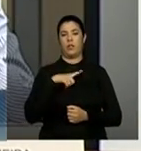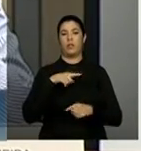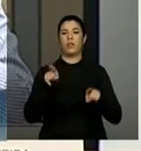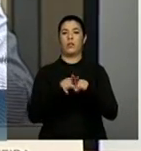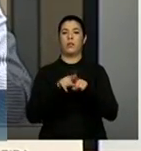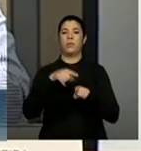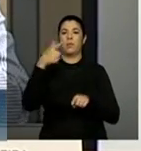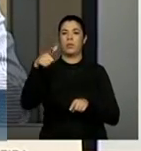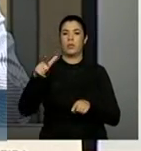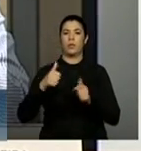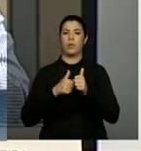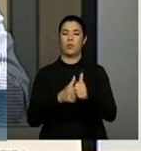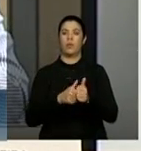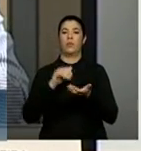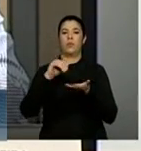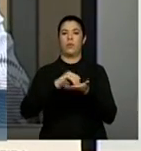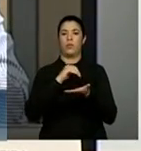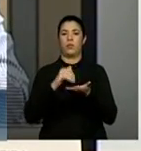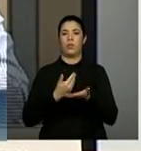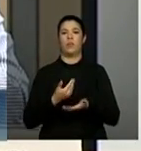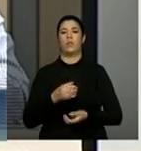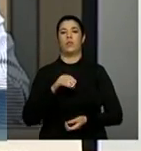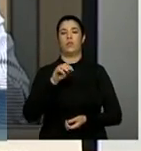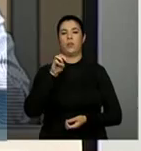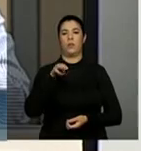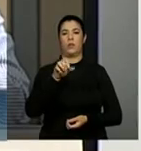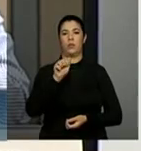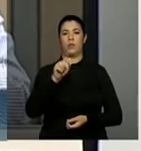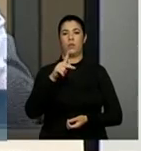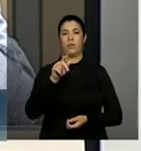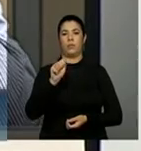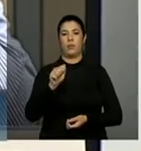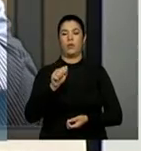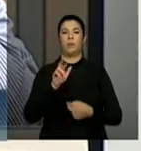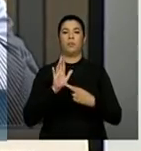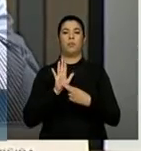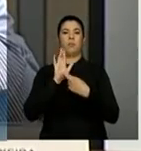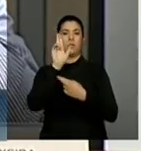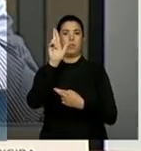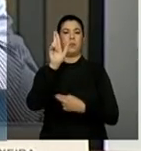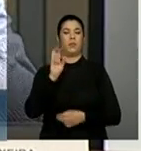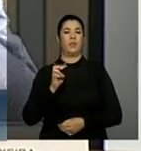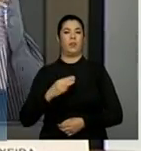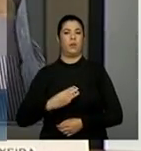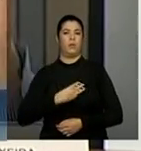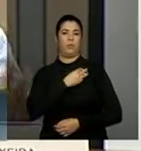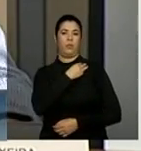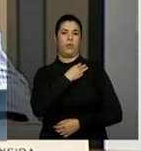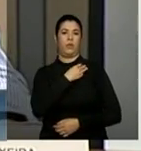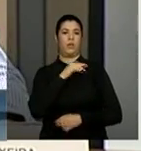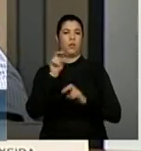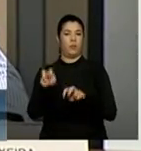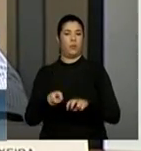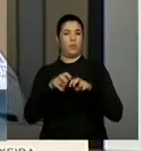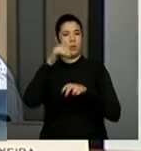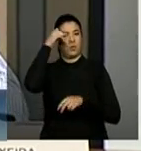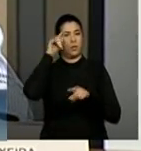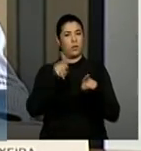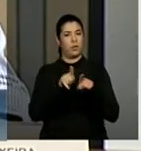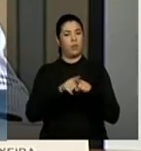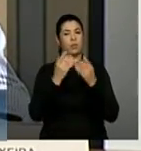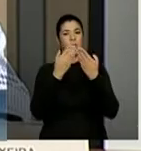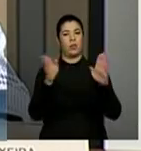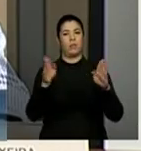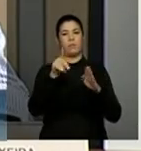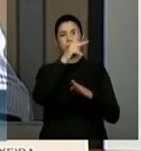secretário executivo do Mapa, representando aqui o ministro da Agricultura, e nós seguiremos, abriremos para perguntas